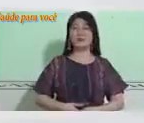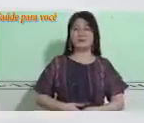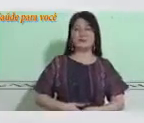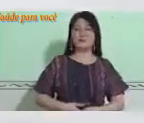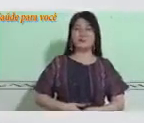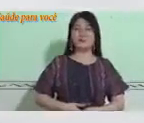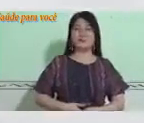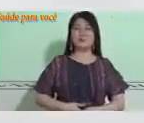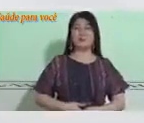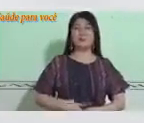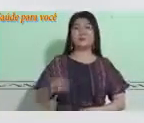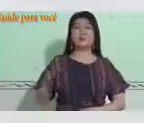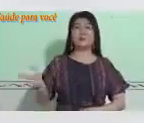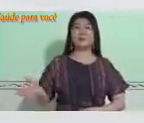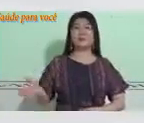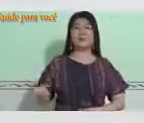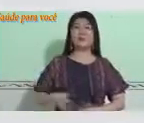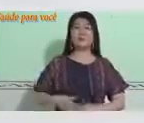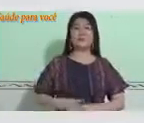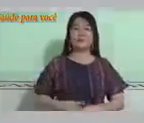MASSAGEMPARALIVIARDORRELAXAR 125 metros e